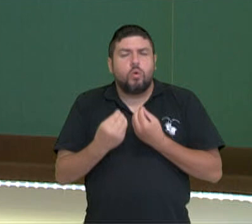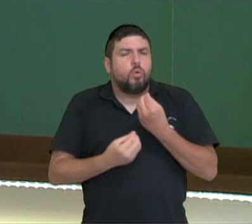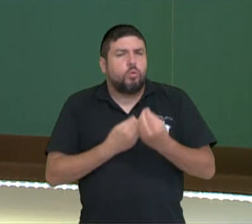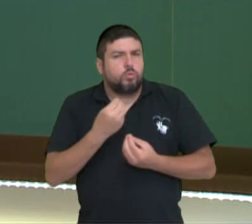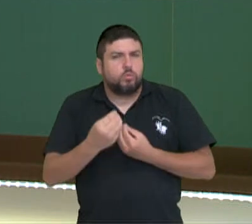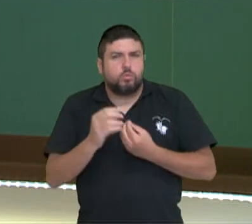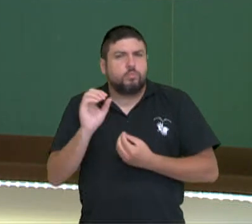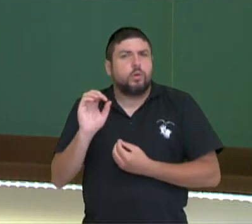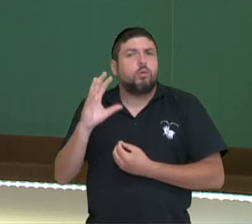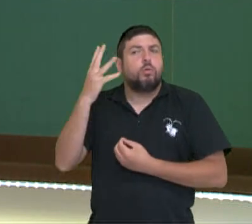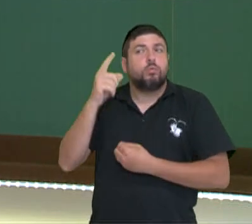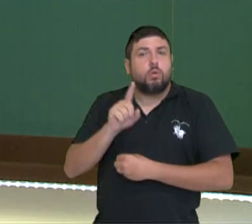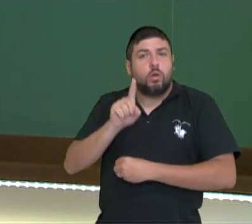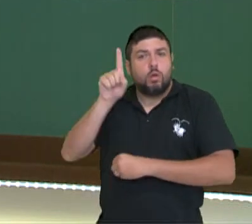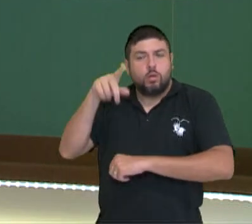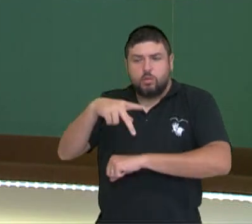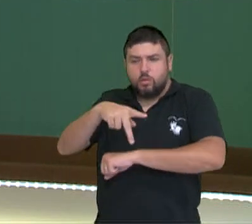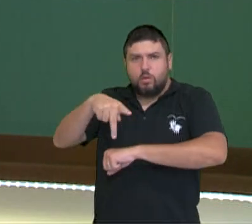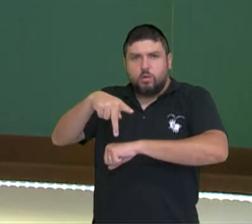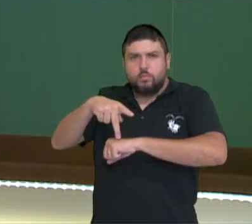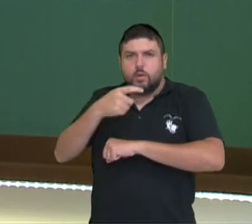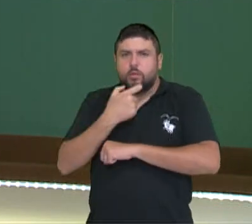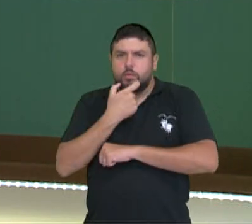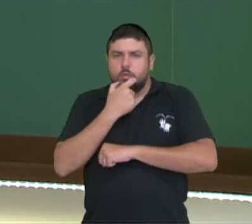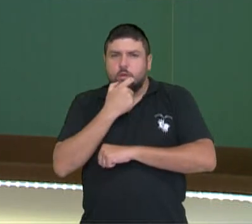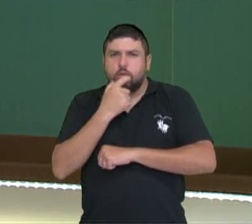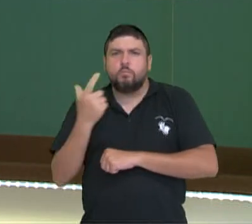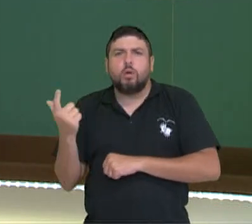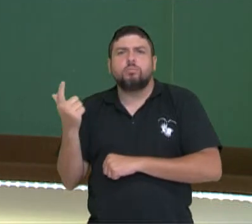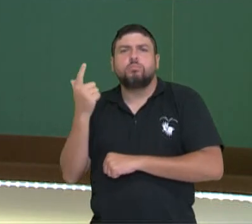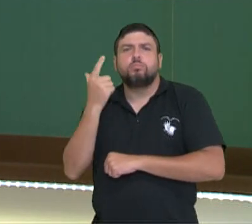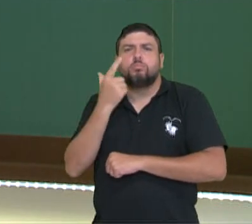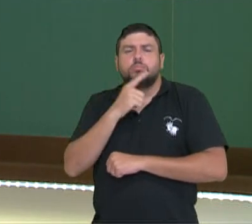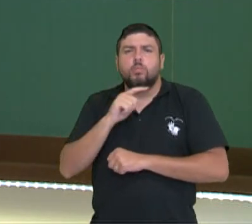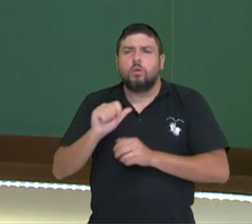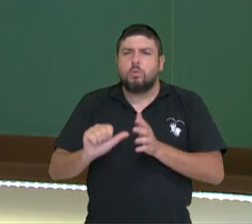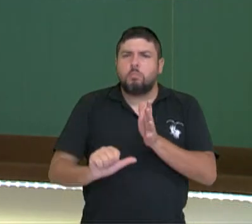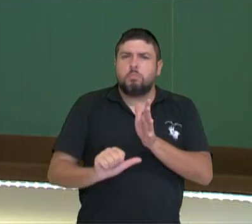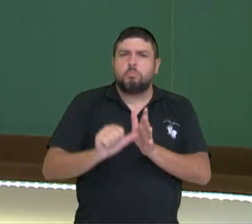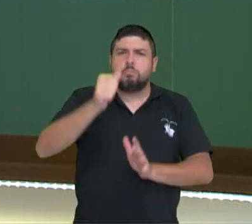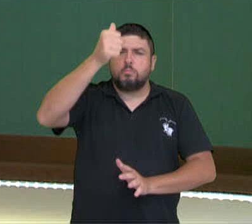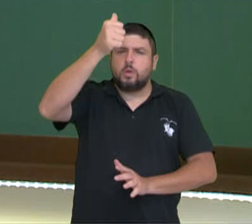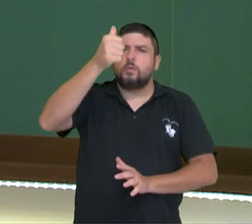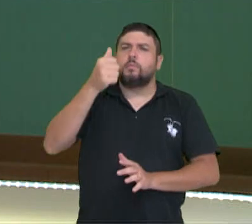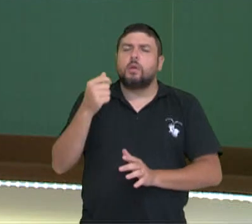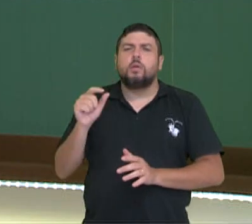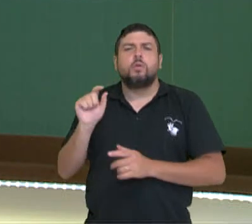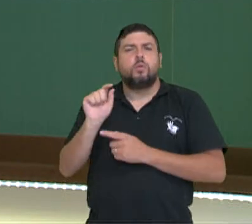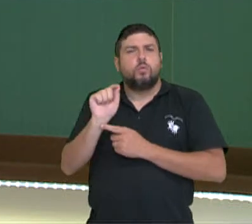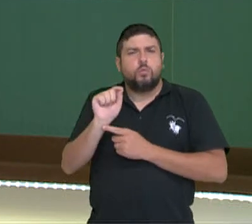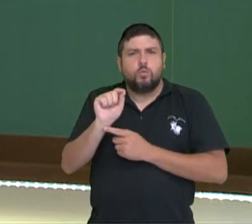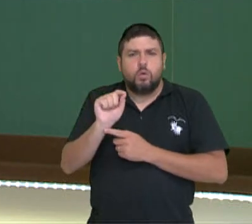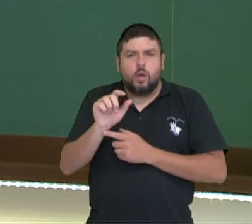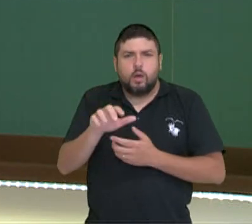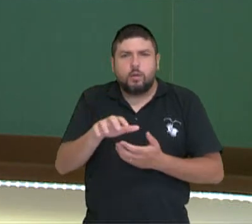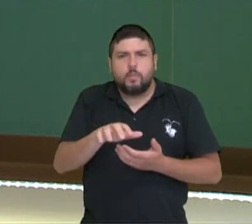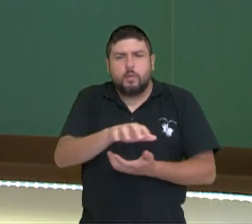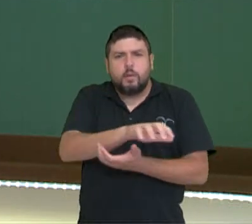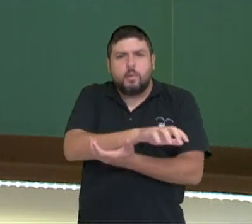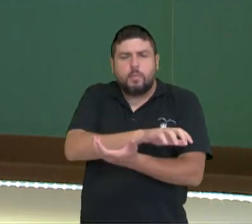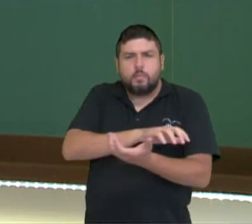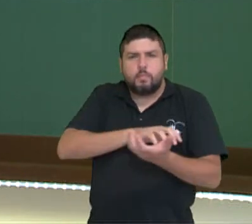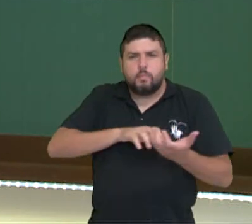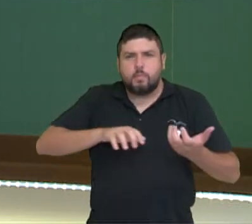da Inglaterra ser a grande pioneira, ser a o primeiro lugar onde vai se destacar e vai surgir